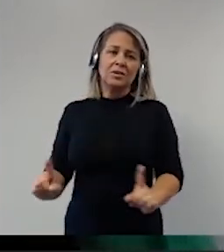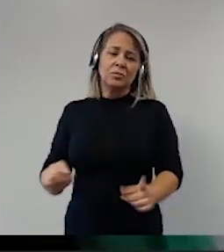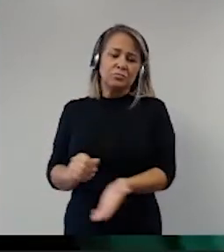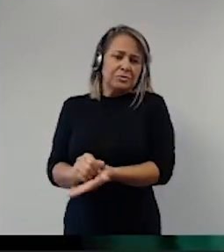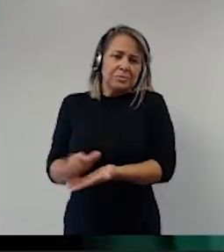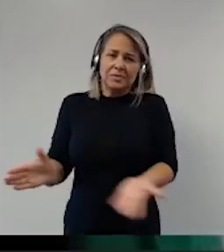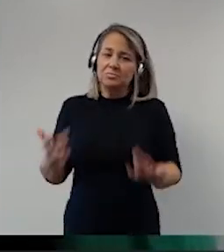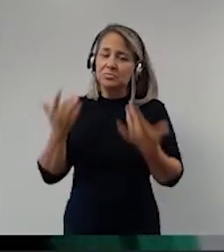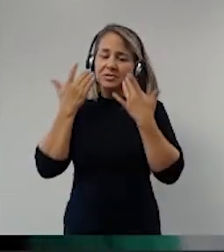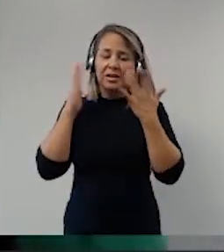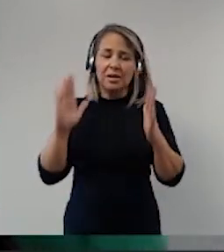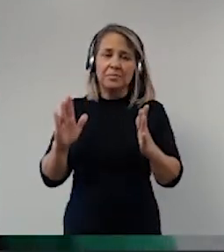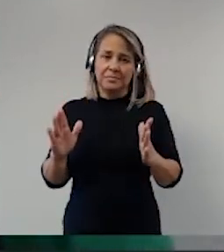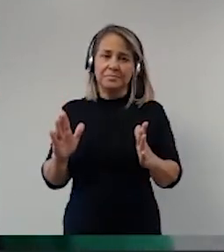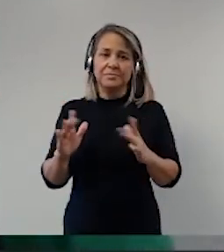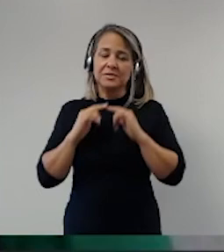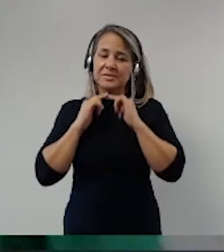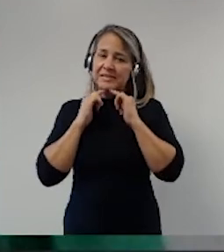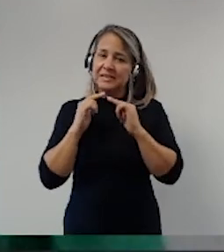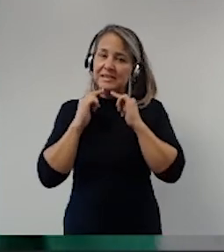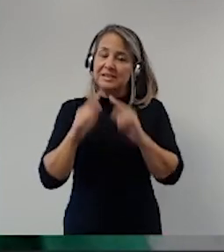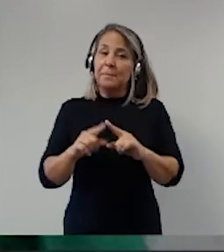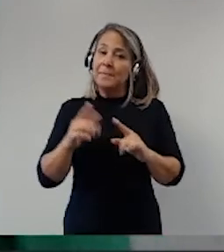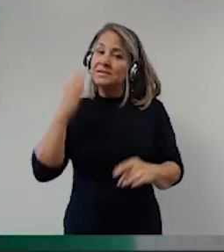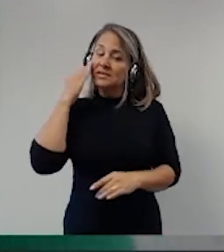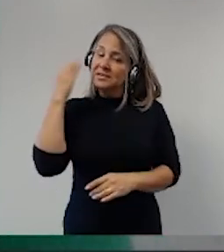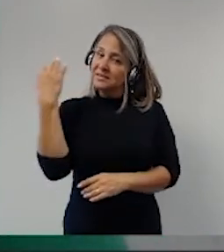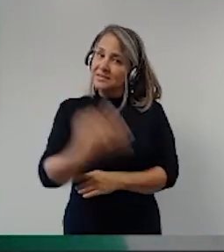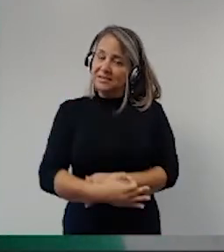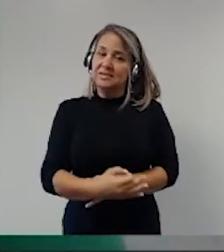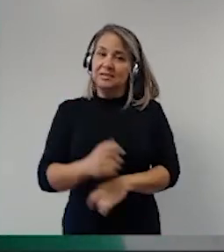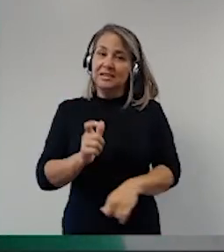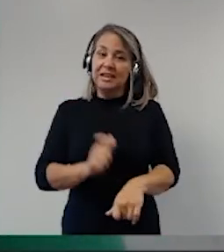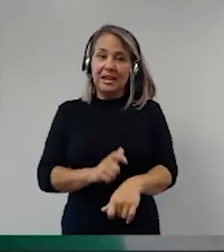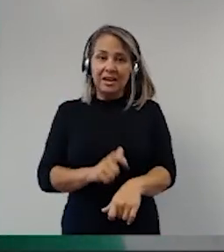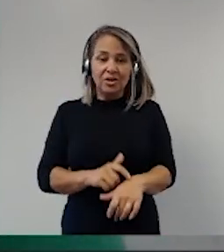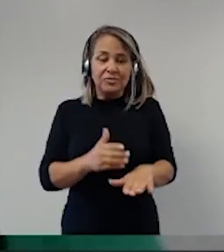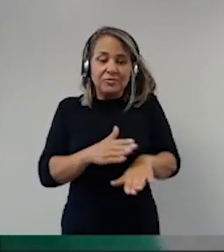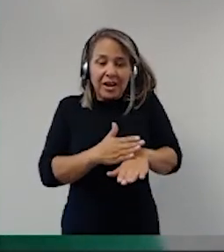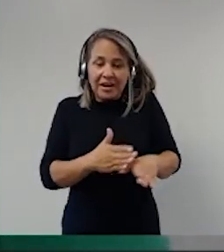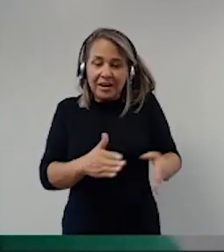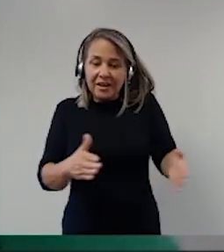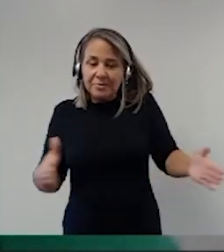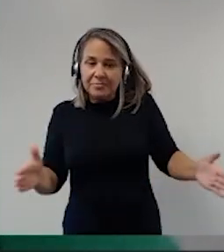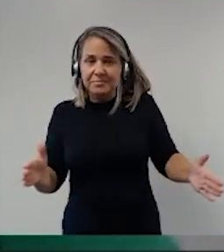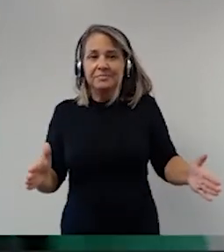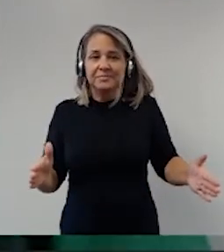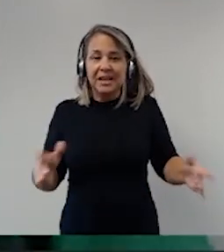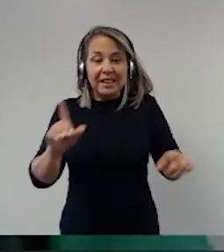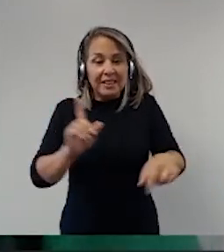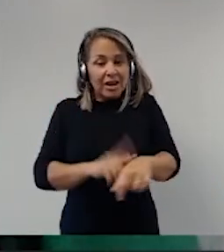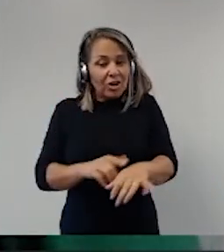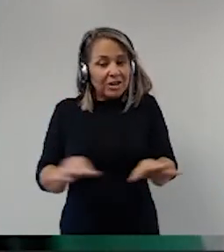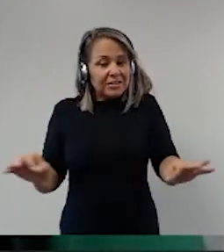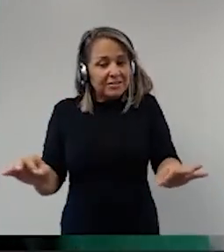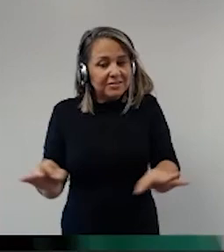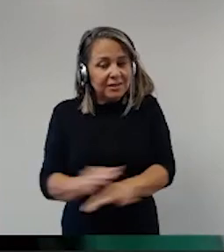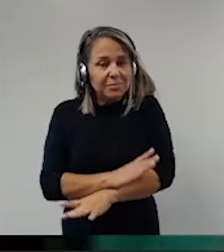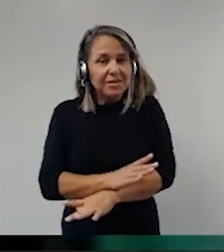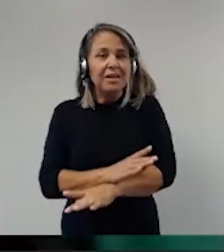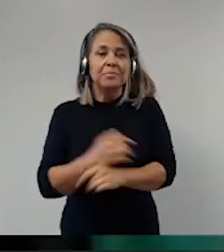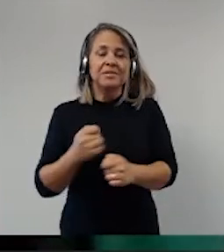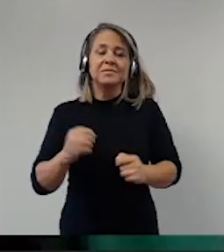muita incerteza, mas nós temos uma certeza, que em um momento isso vai passar. E quando isso passar, nós precisamos